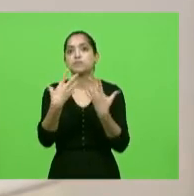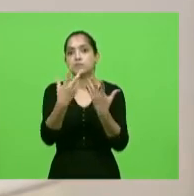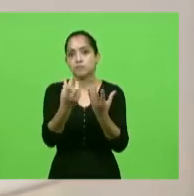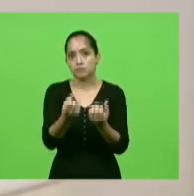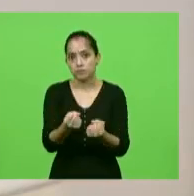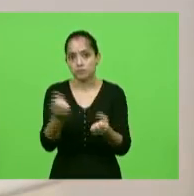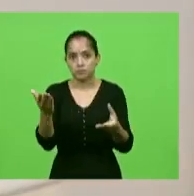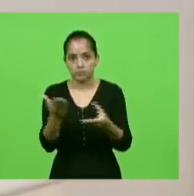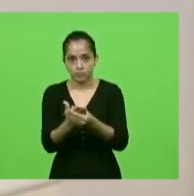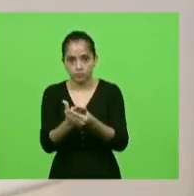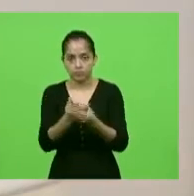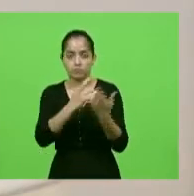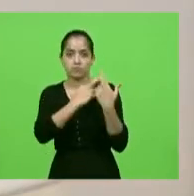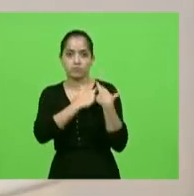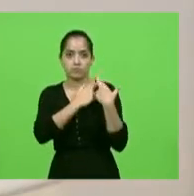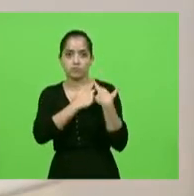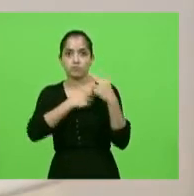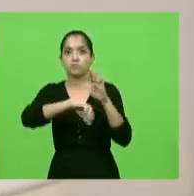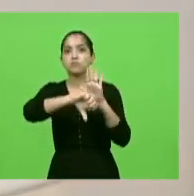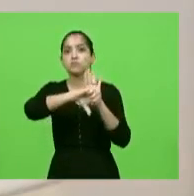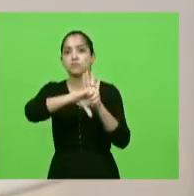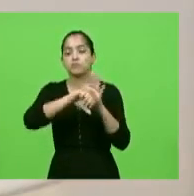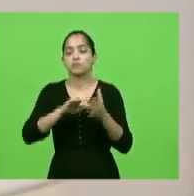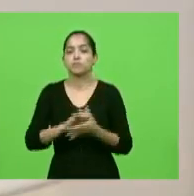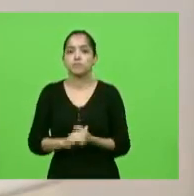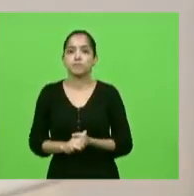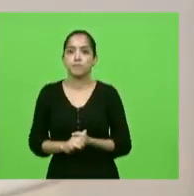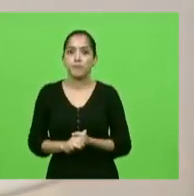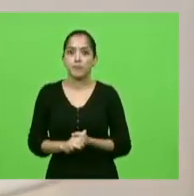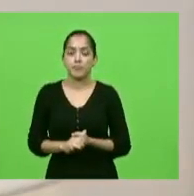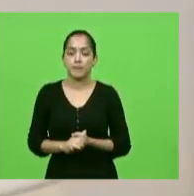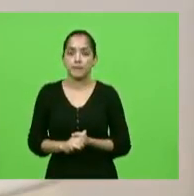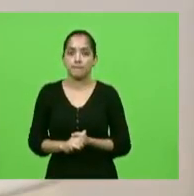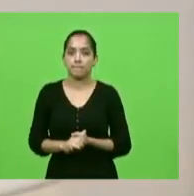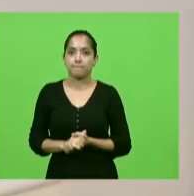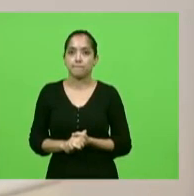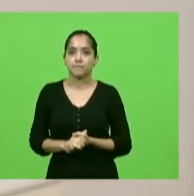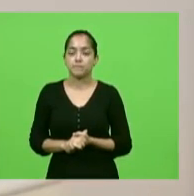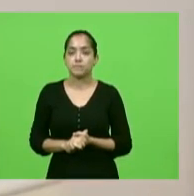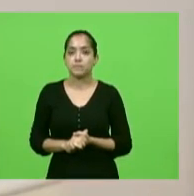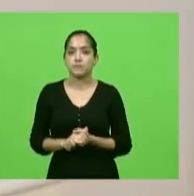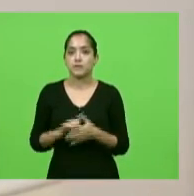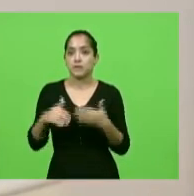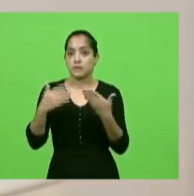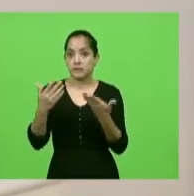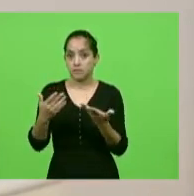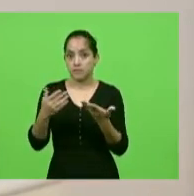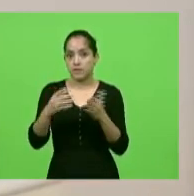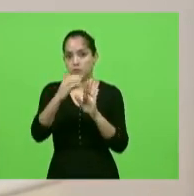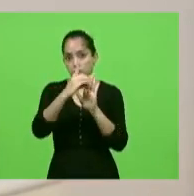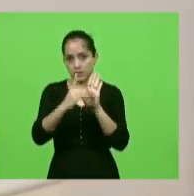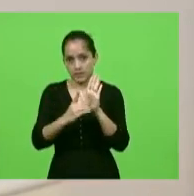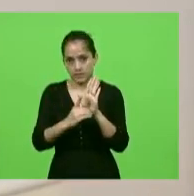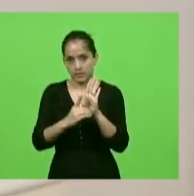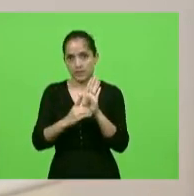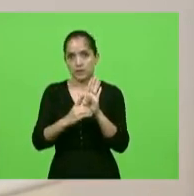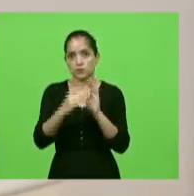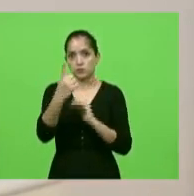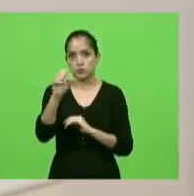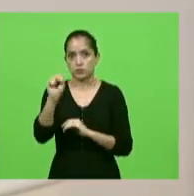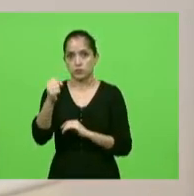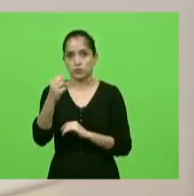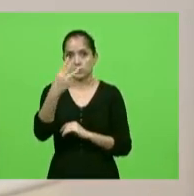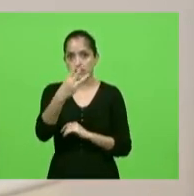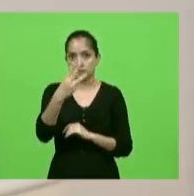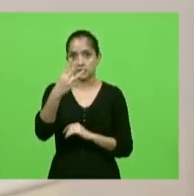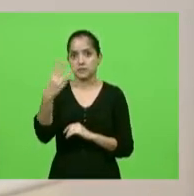por crime de responsabilidade quanto aos fatos narrados. Fecha aspas. Também o Decreto Legislativo 18.338,